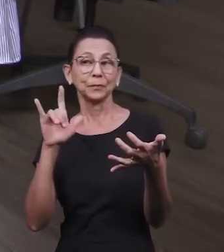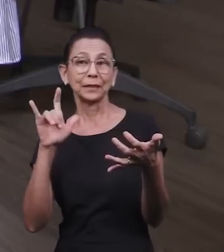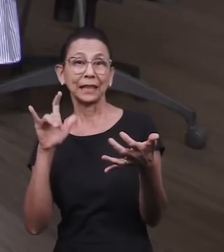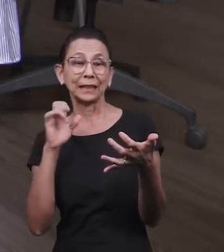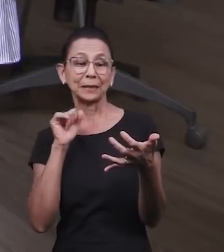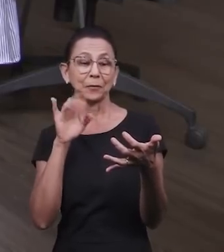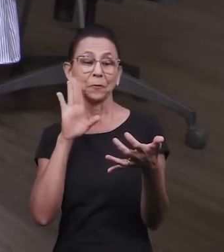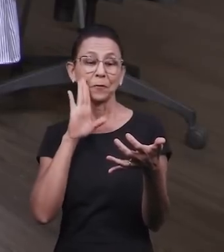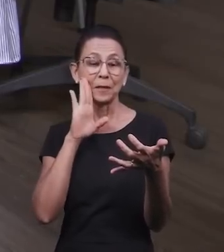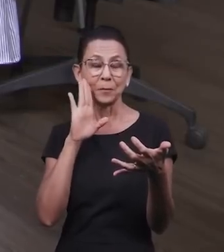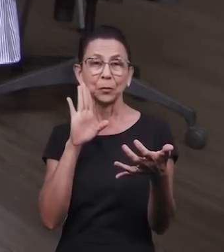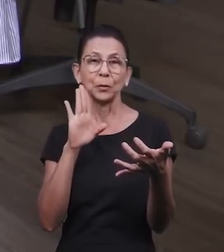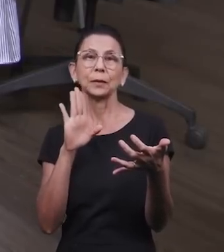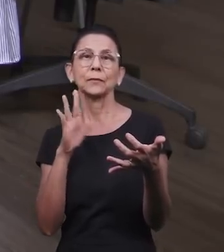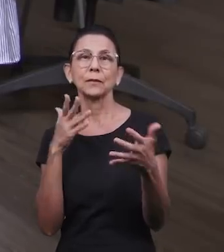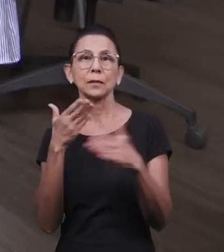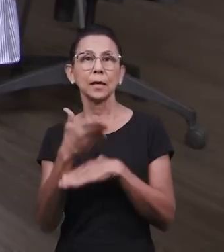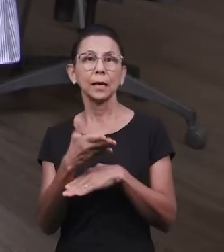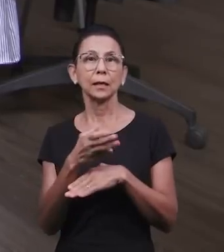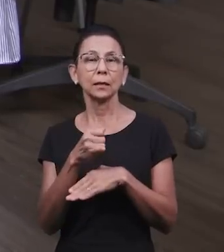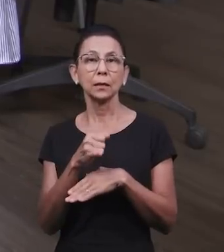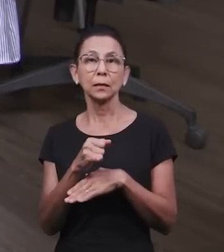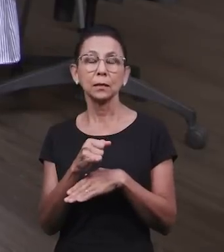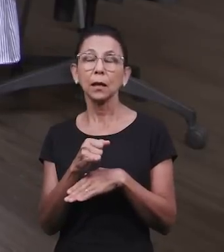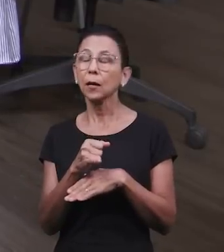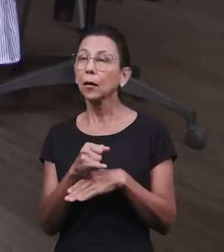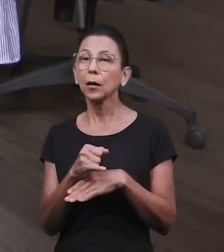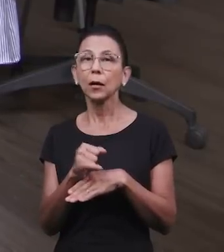o dia inteiro ali. Então esse controle,